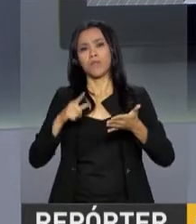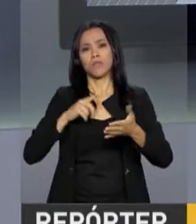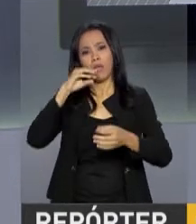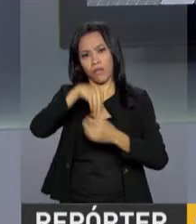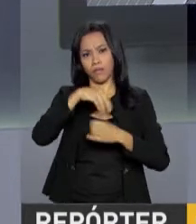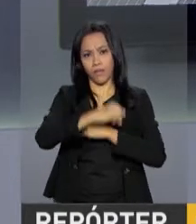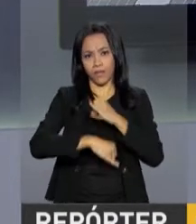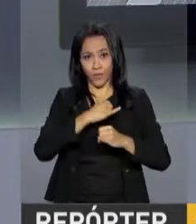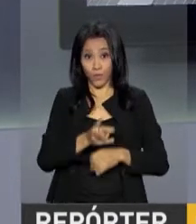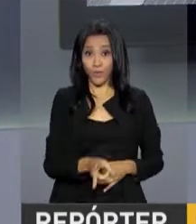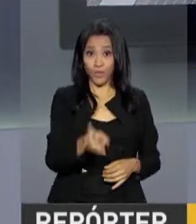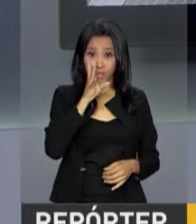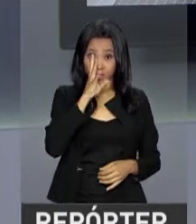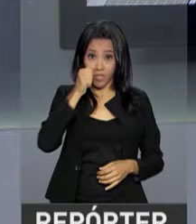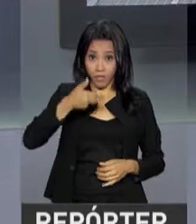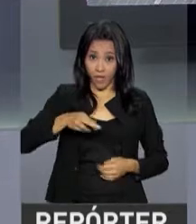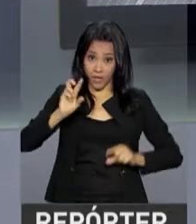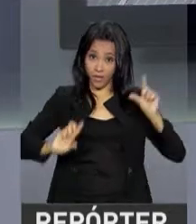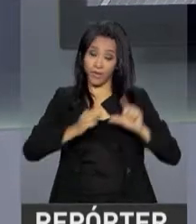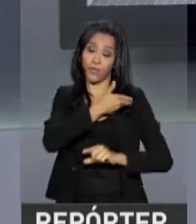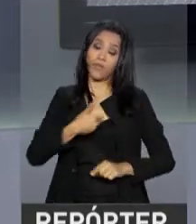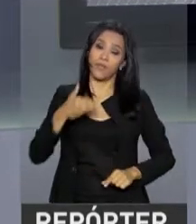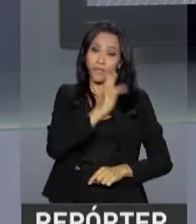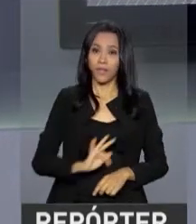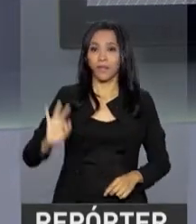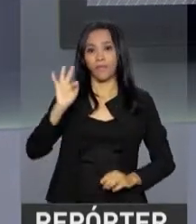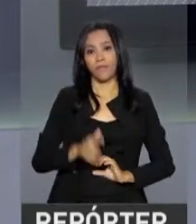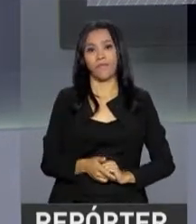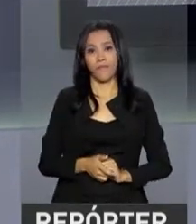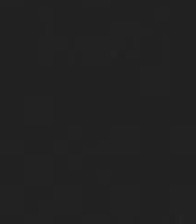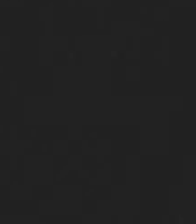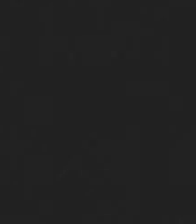está na internet continue na nbr a tv do governo federal